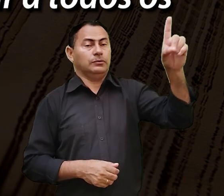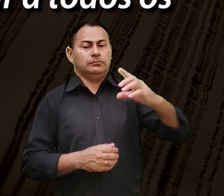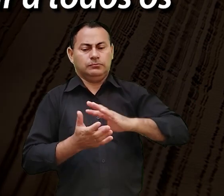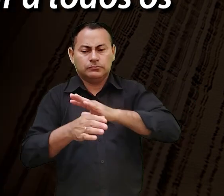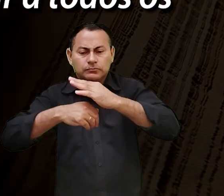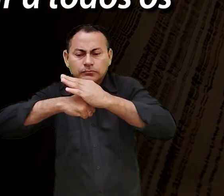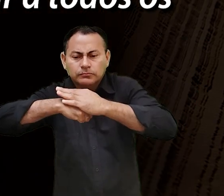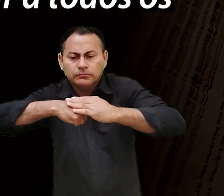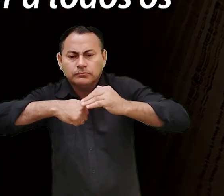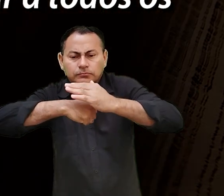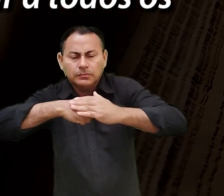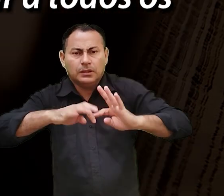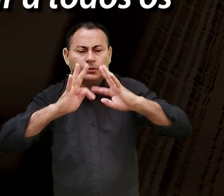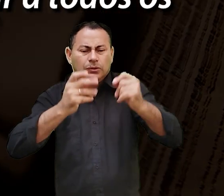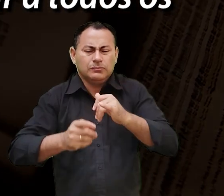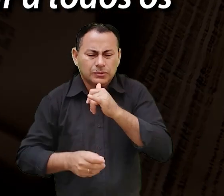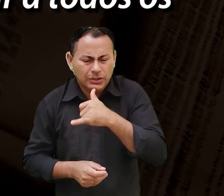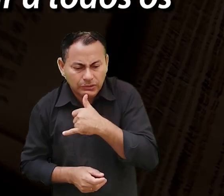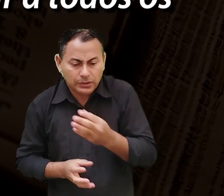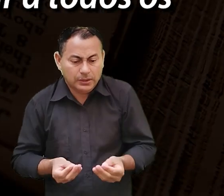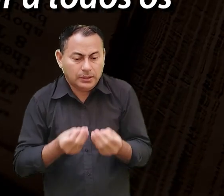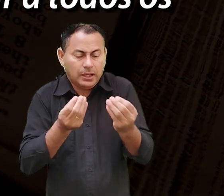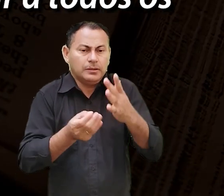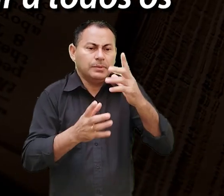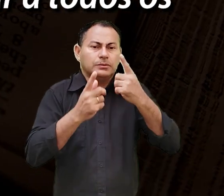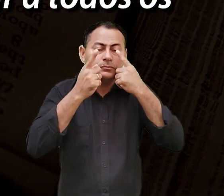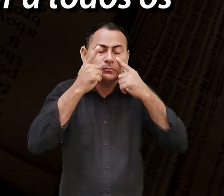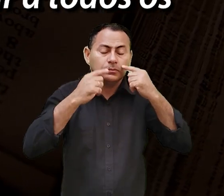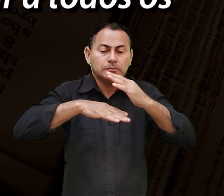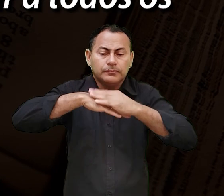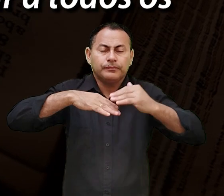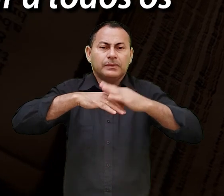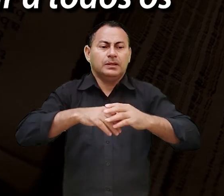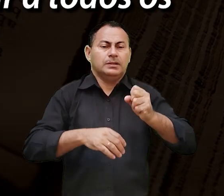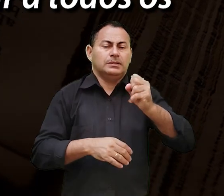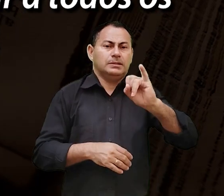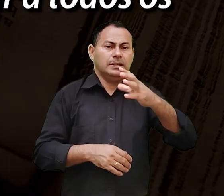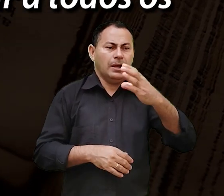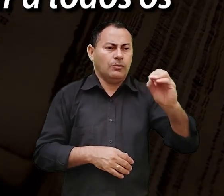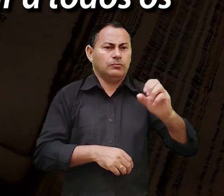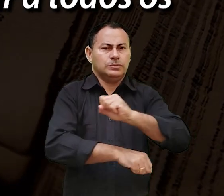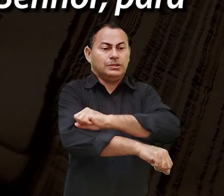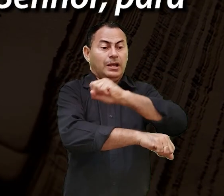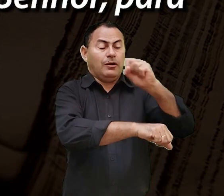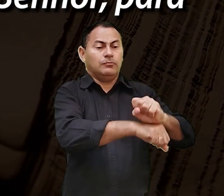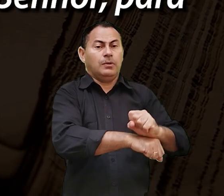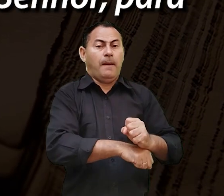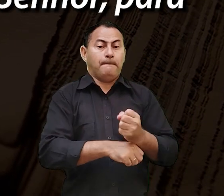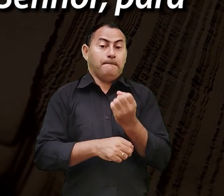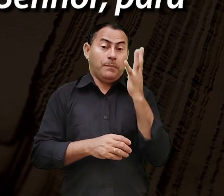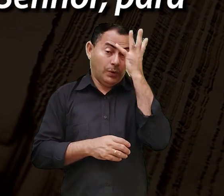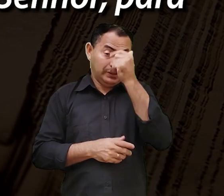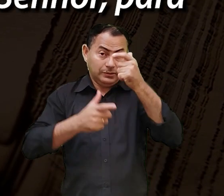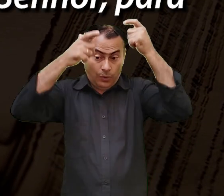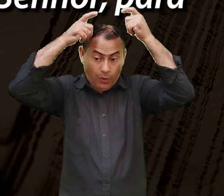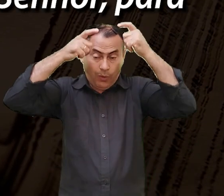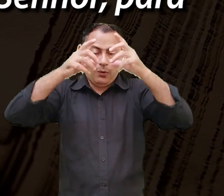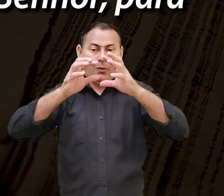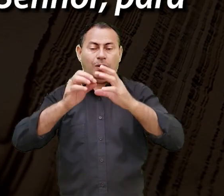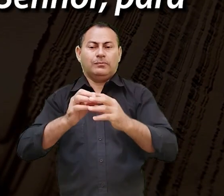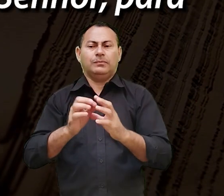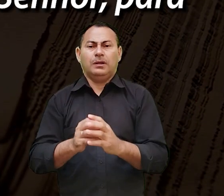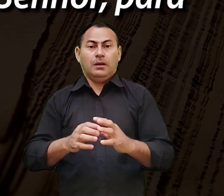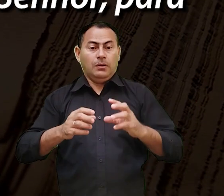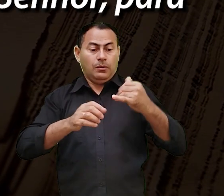para consolar todos os que andam tristes e dar a todos os que choram em Sião uma bela coroa em vez de